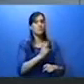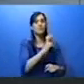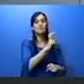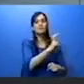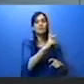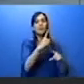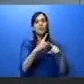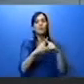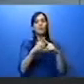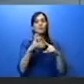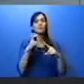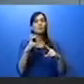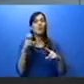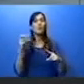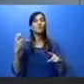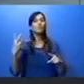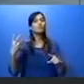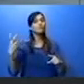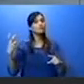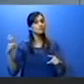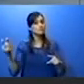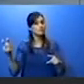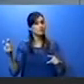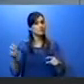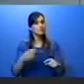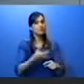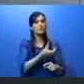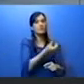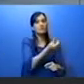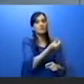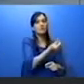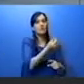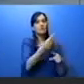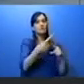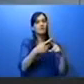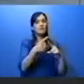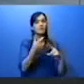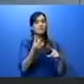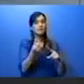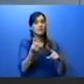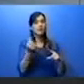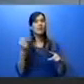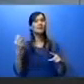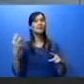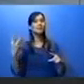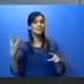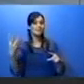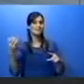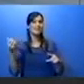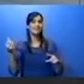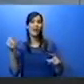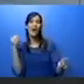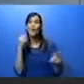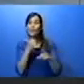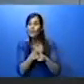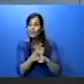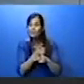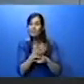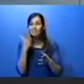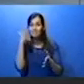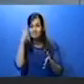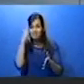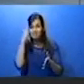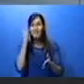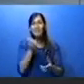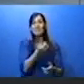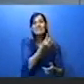5, 25. 6 vezes 6, 36. Achamos o resultado que a